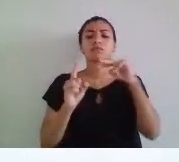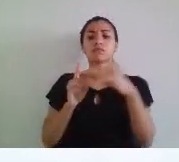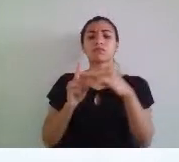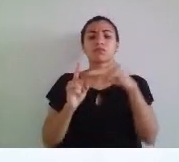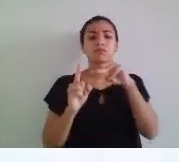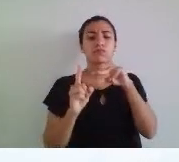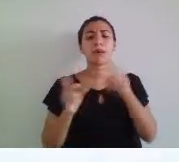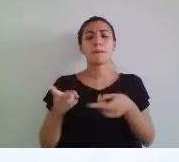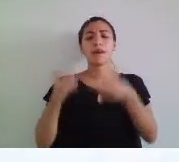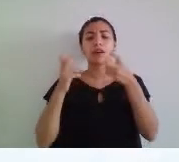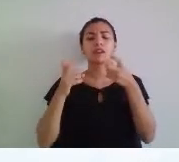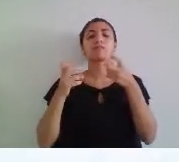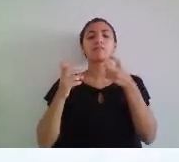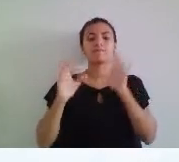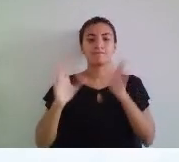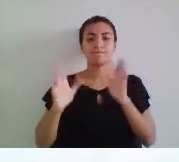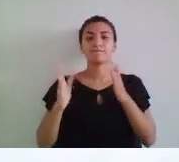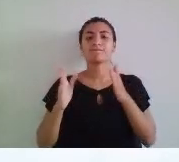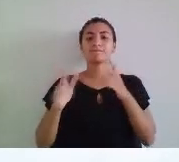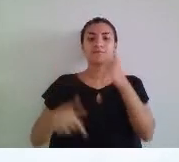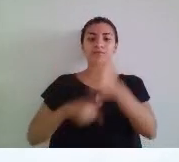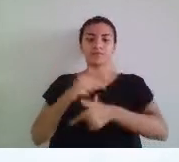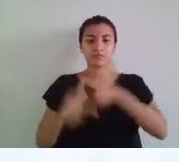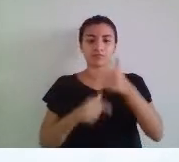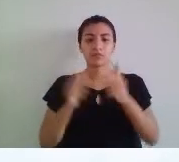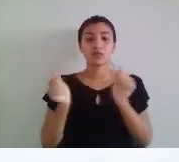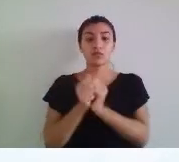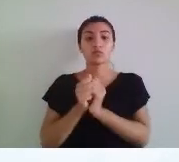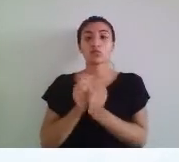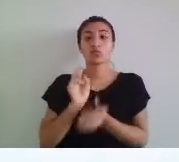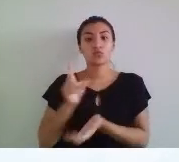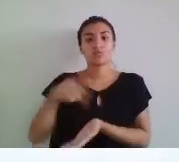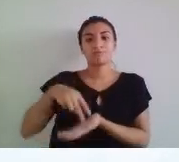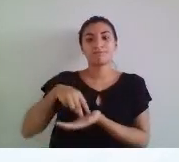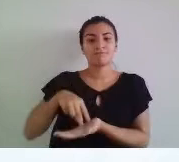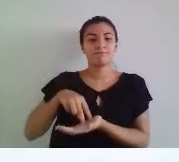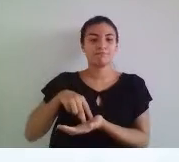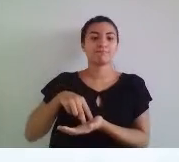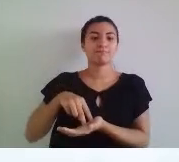aqui também a esse serviço, que ela também mantém, né? Mantém o outro